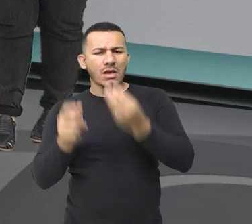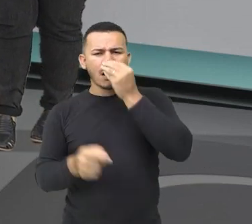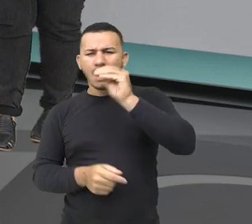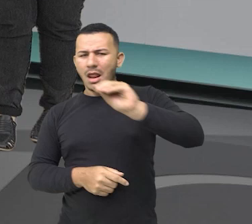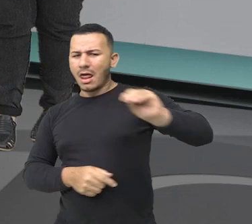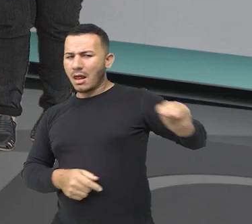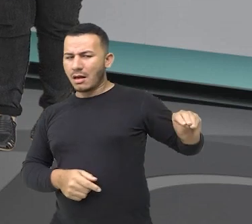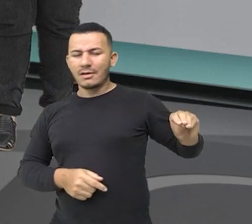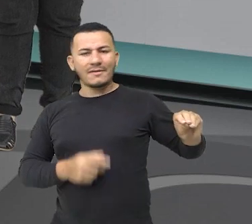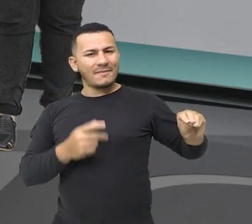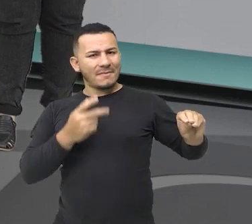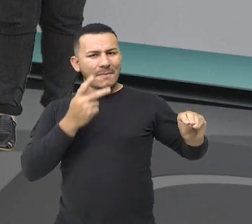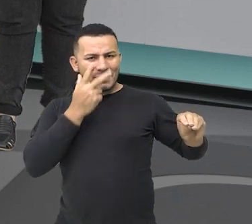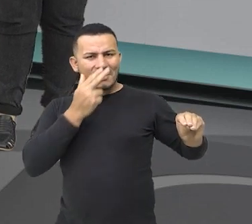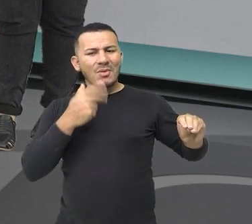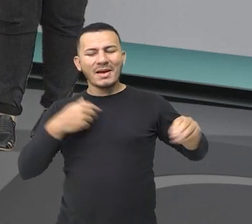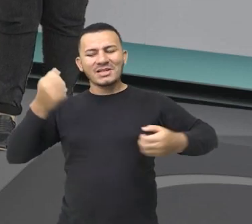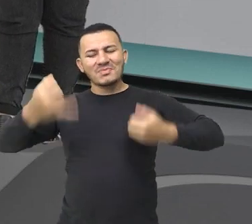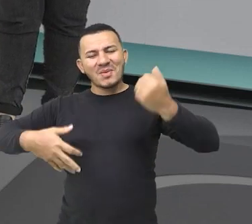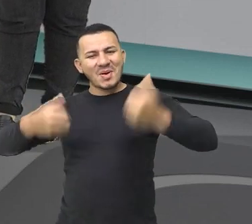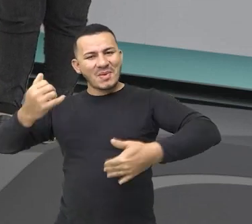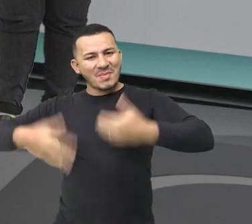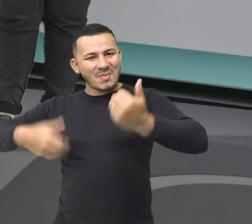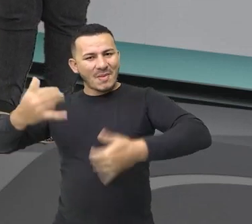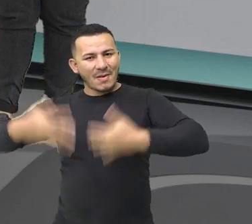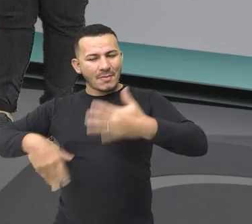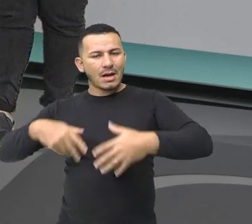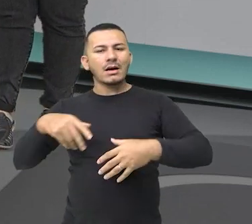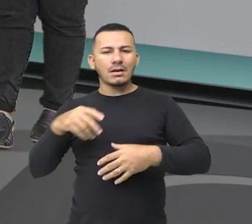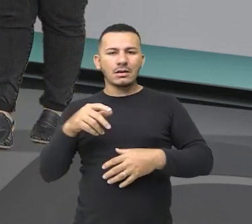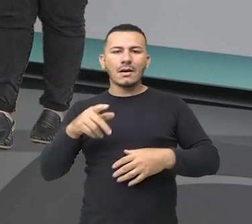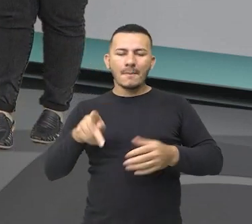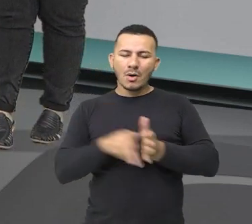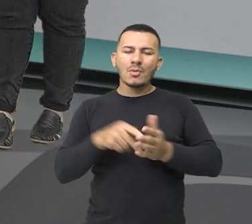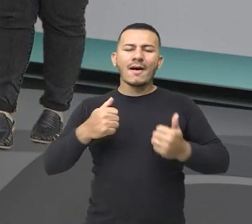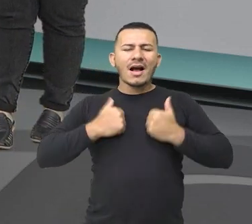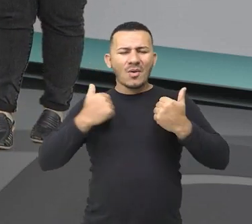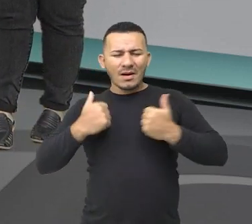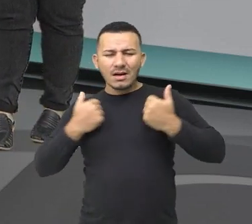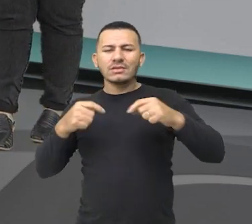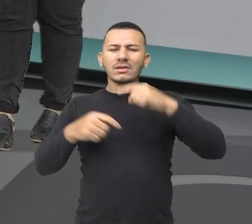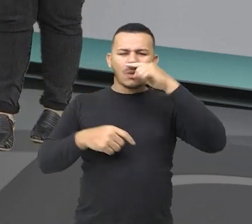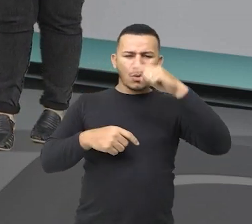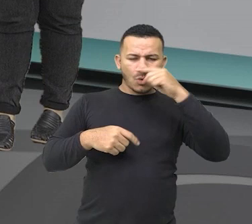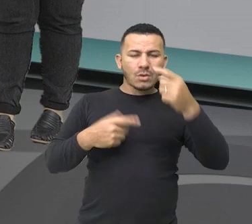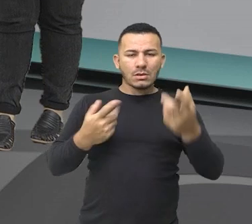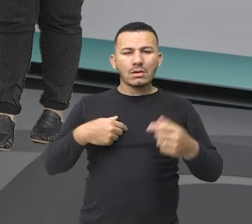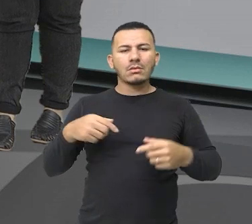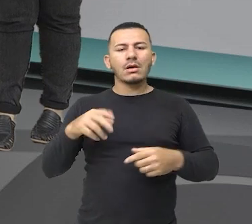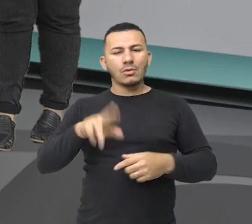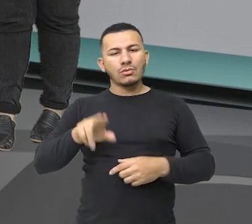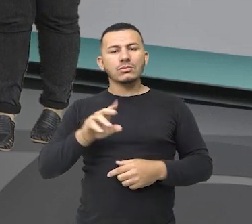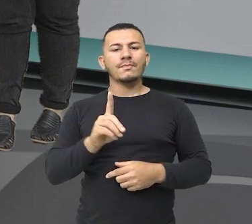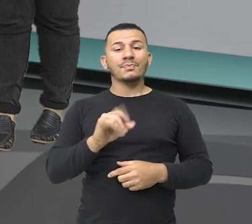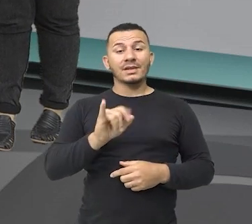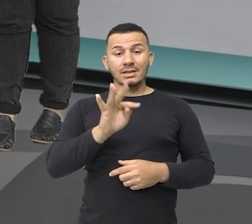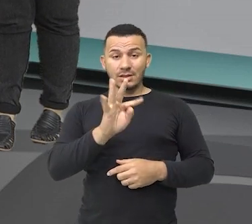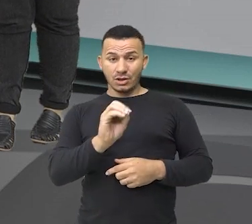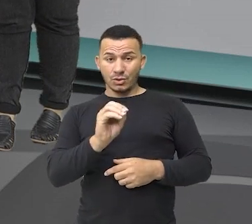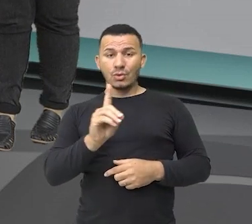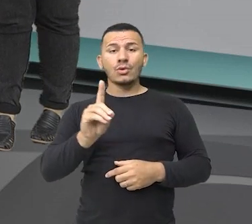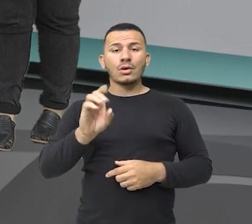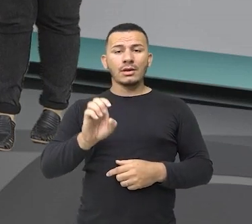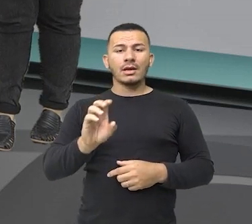começo a explicar o que é essa arrogância e usei a expressão dito de outro modo para fazer esse processo